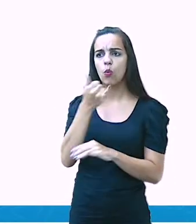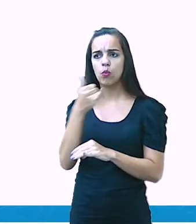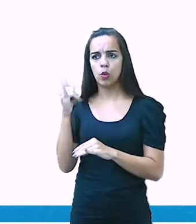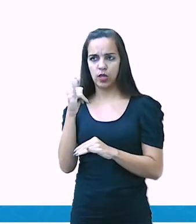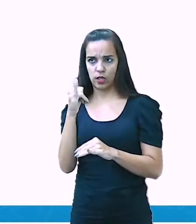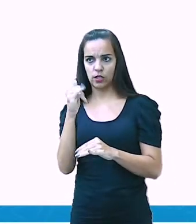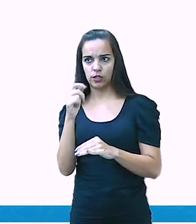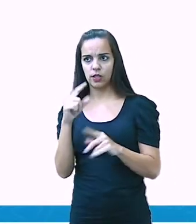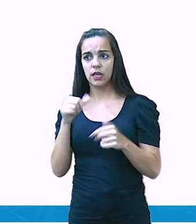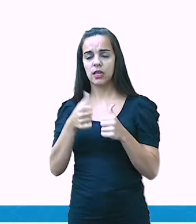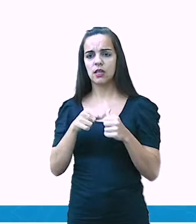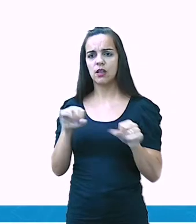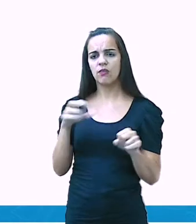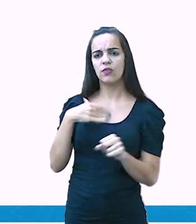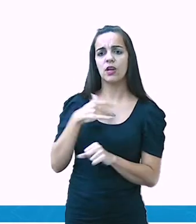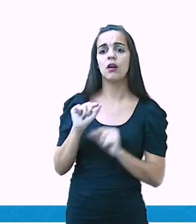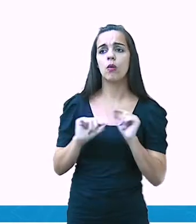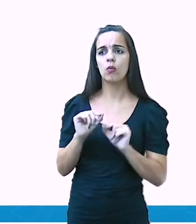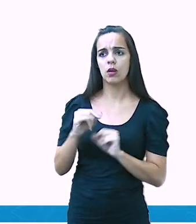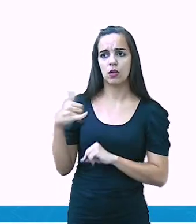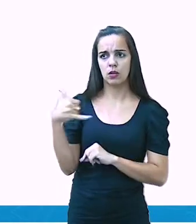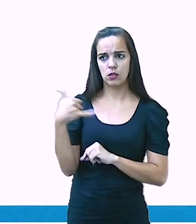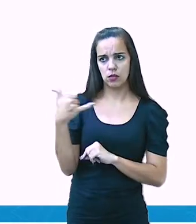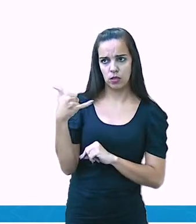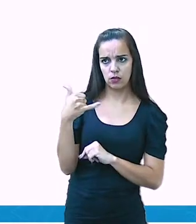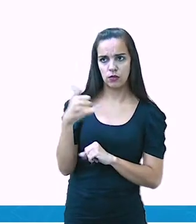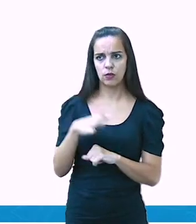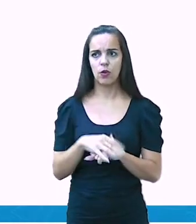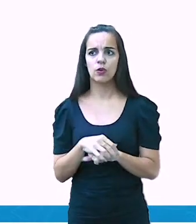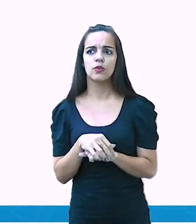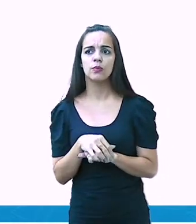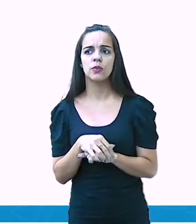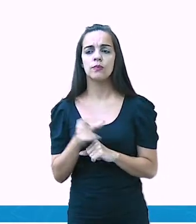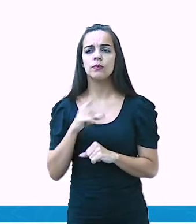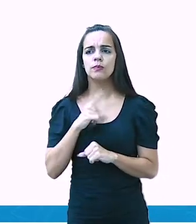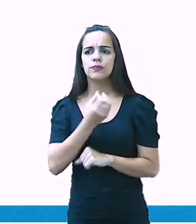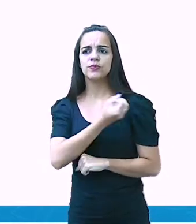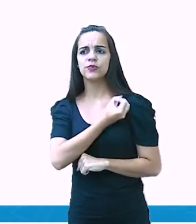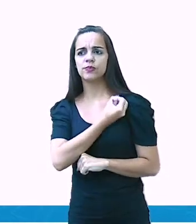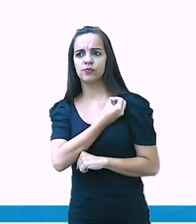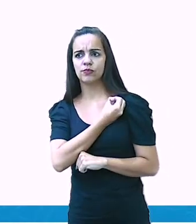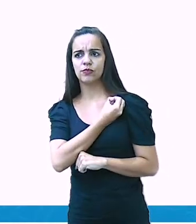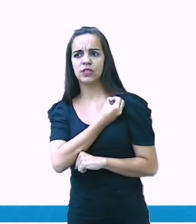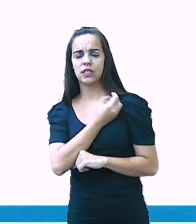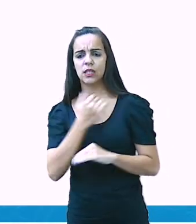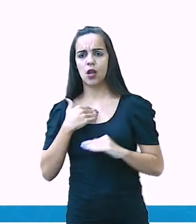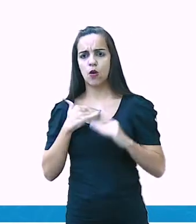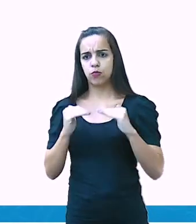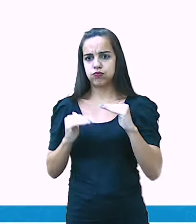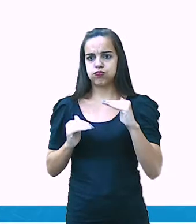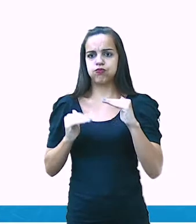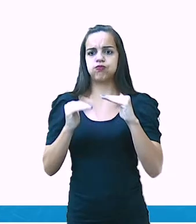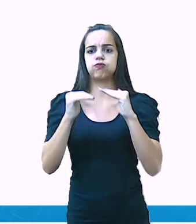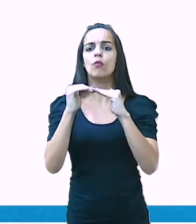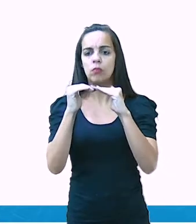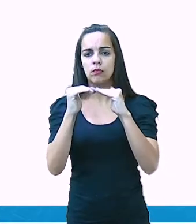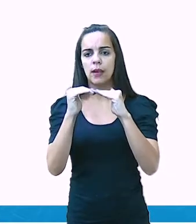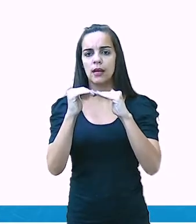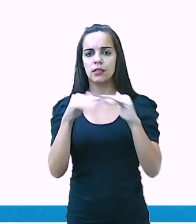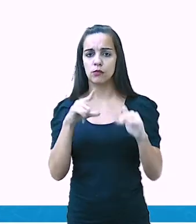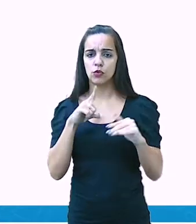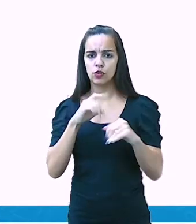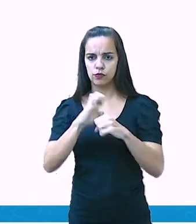O, P, Q, cada nível com um determinado número máximo de elétrons que ele comporta.